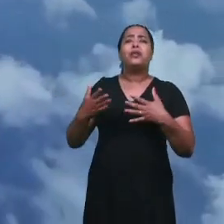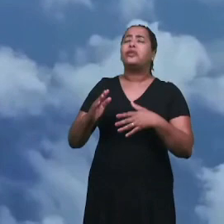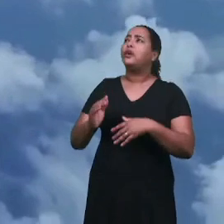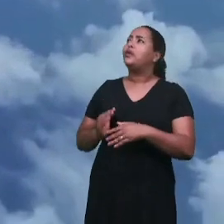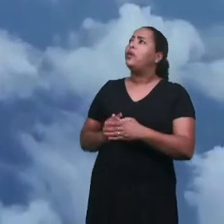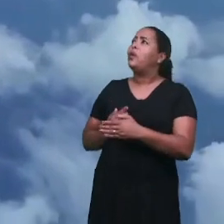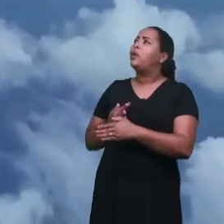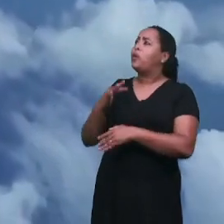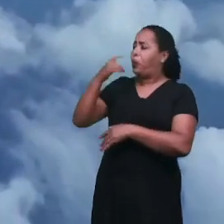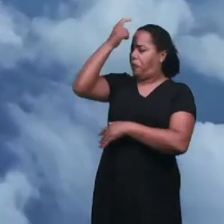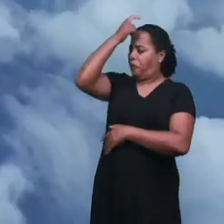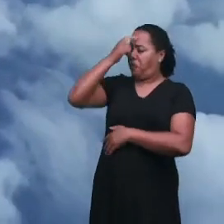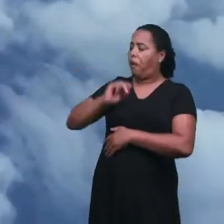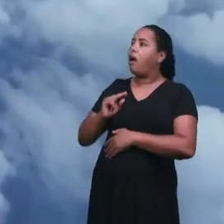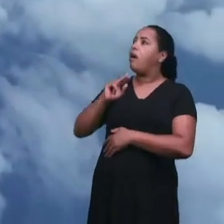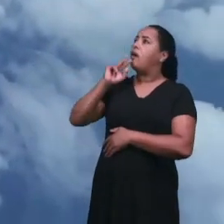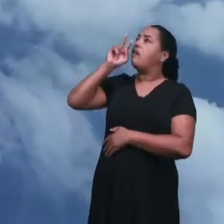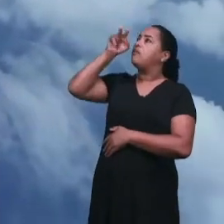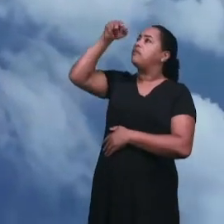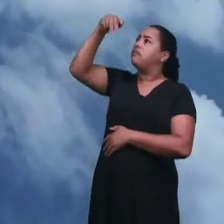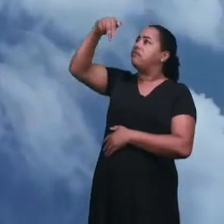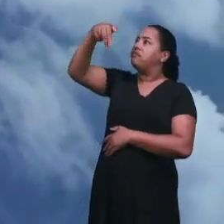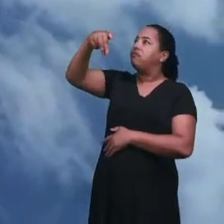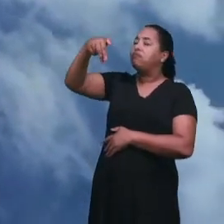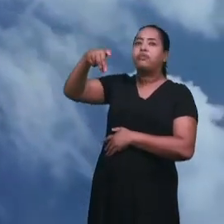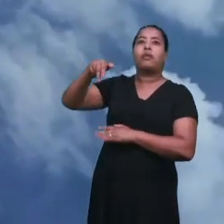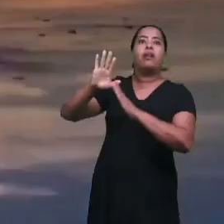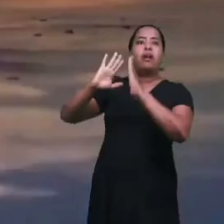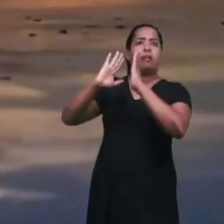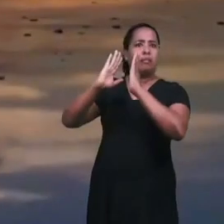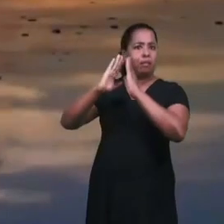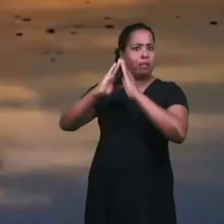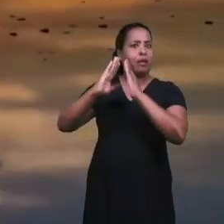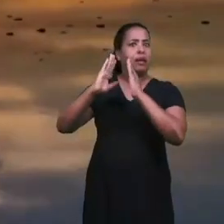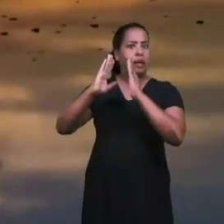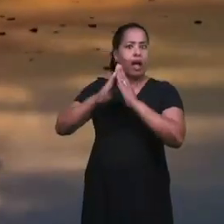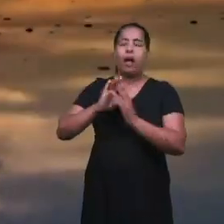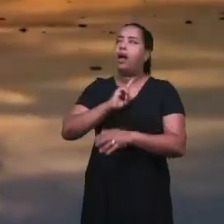no teu bom descanso chegaré. os